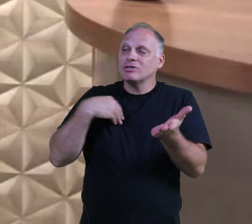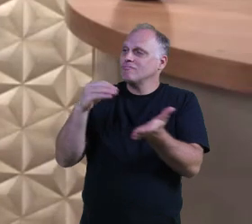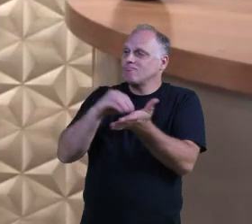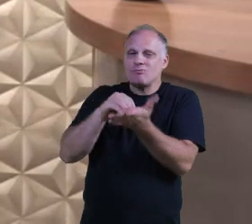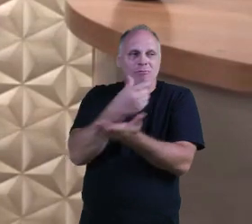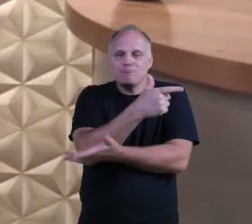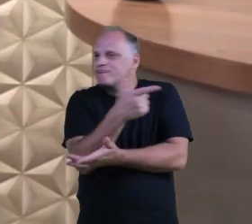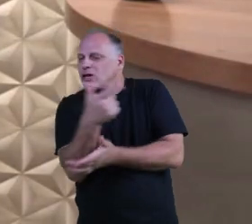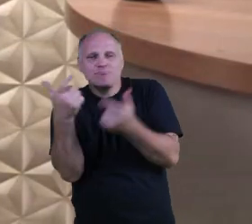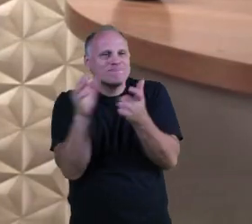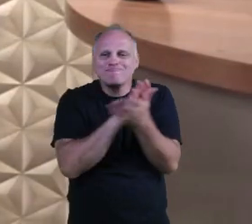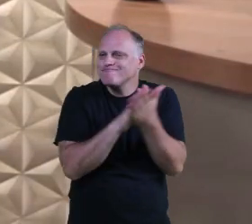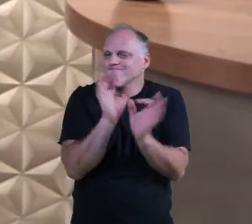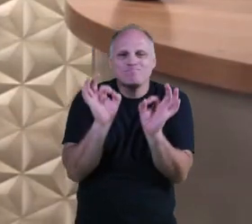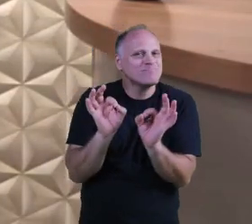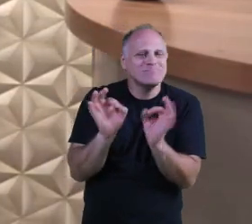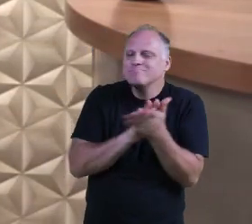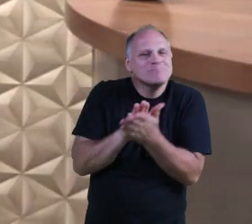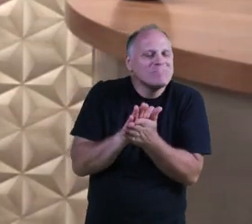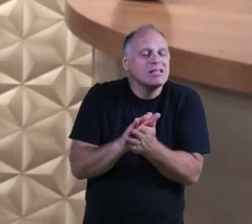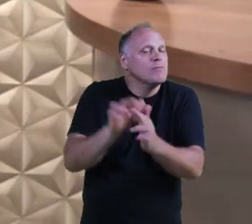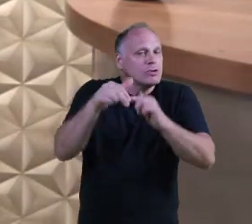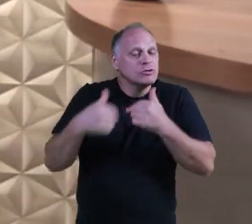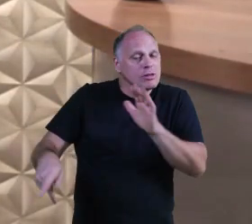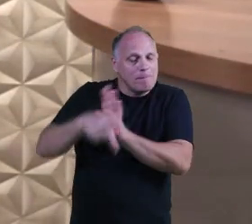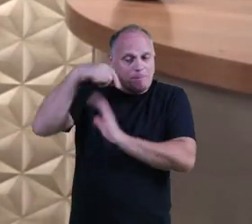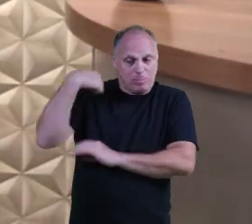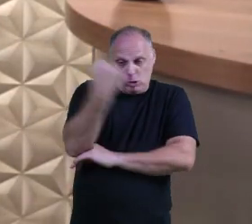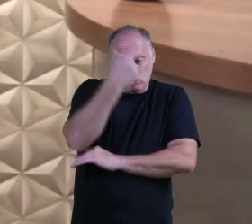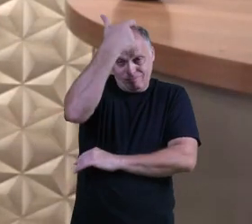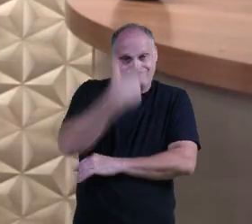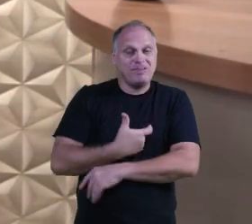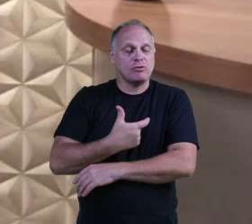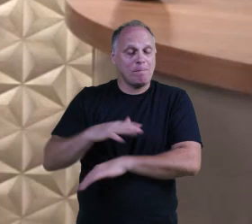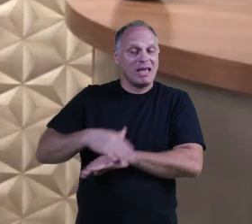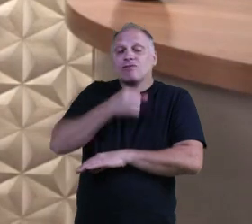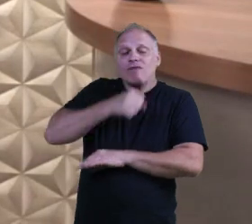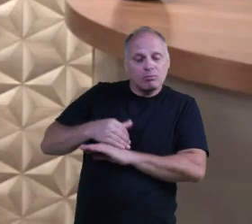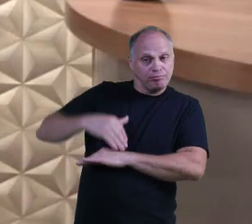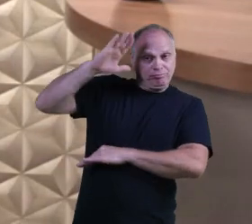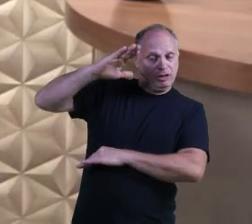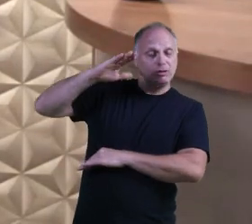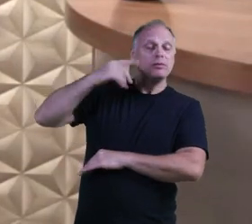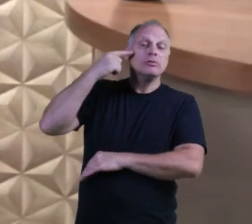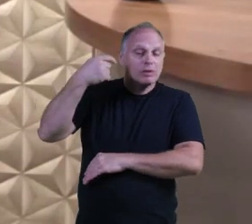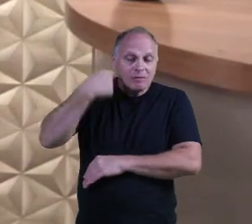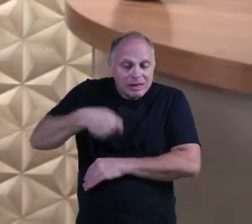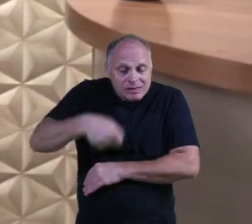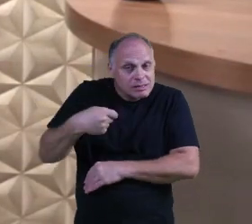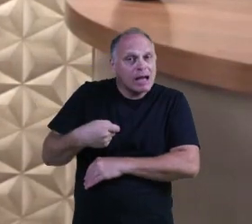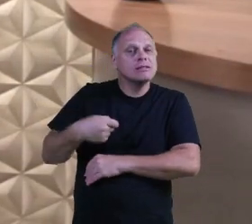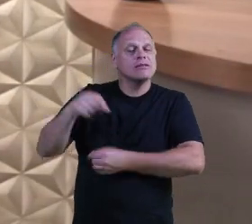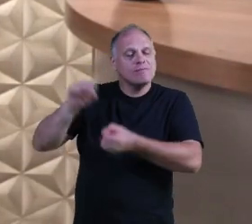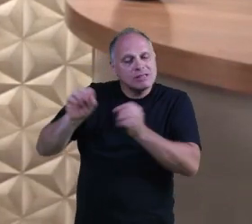trás, para a gente dar uma palestra para esses iniciantes agora, sabe? Porque